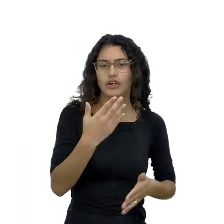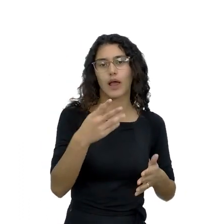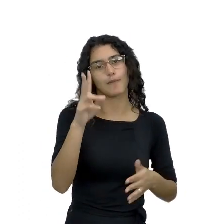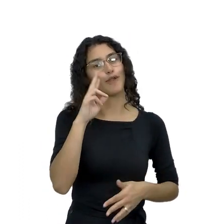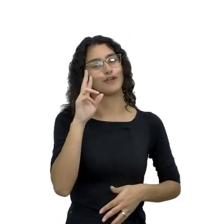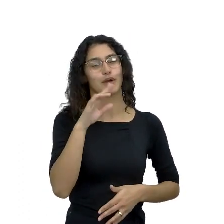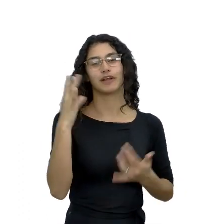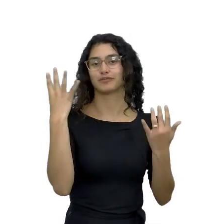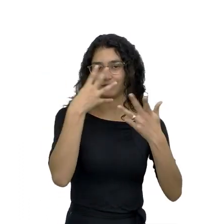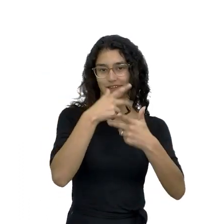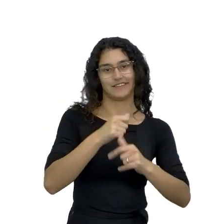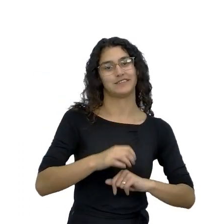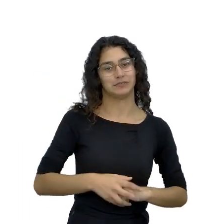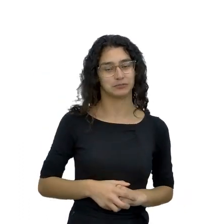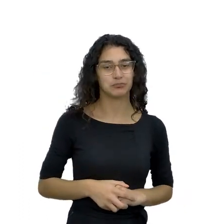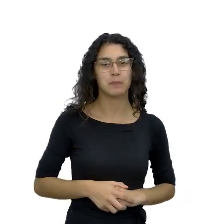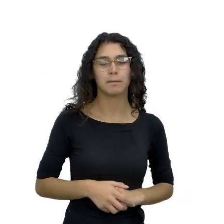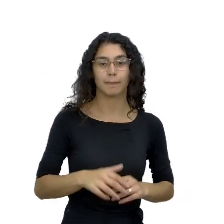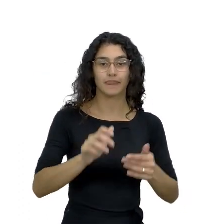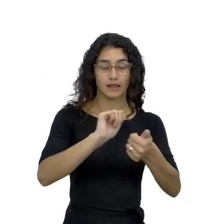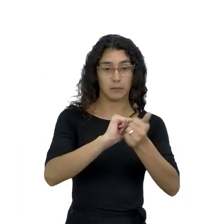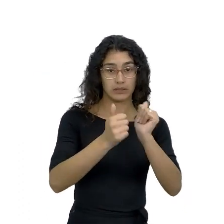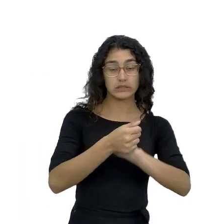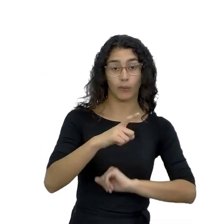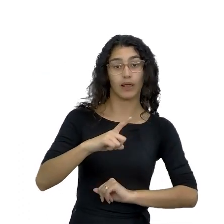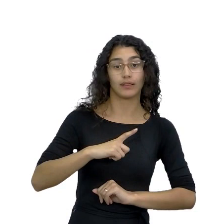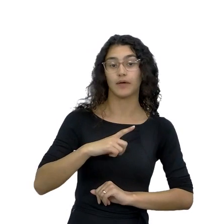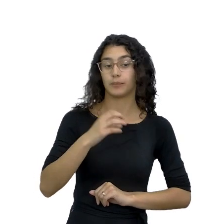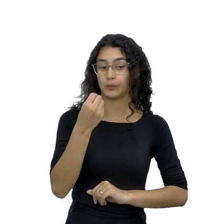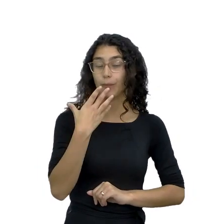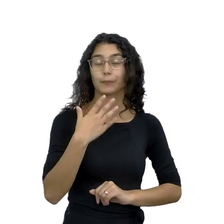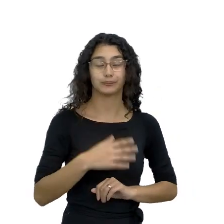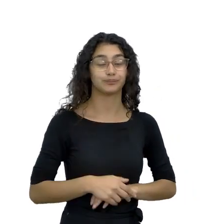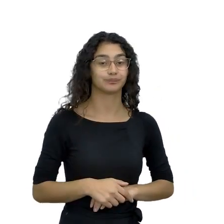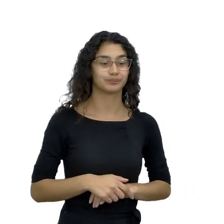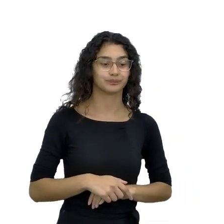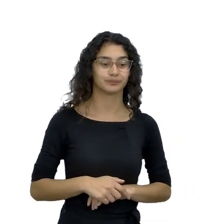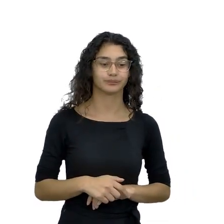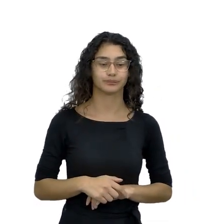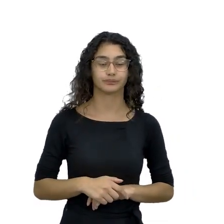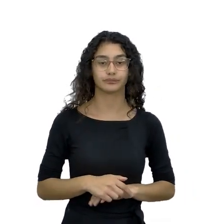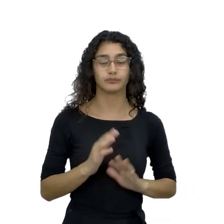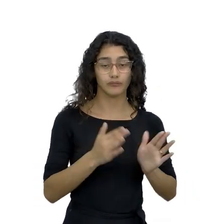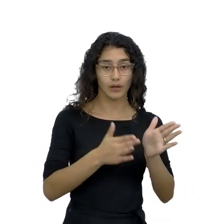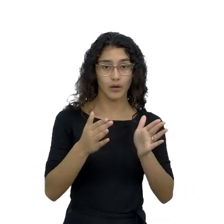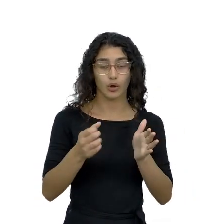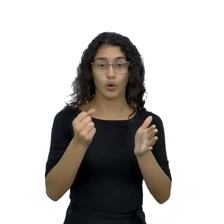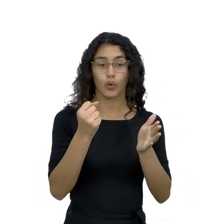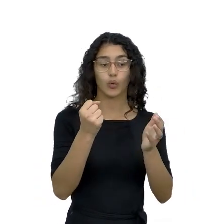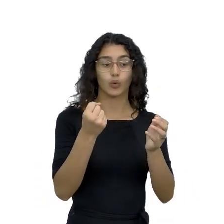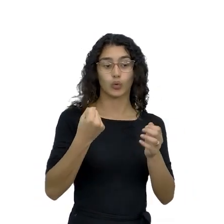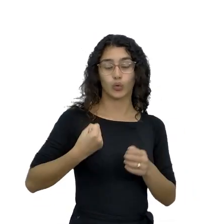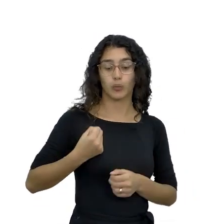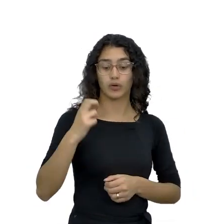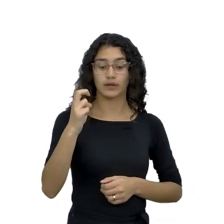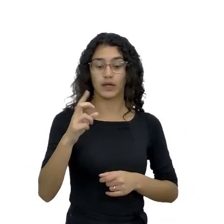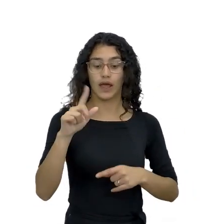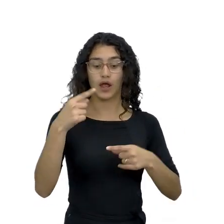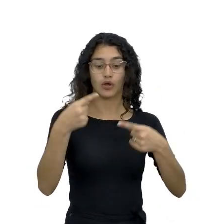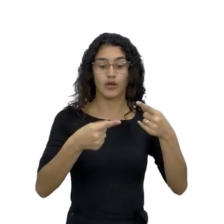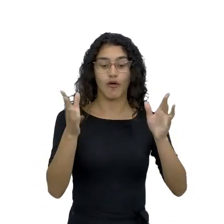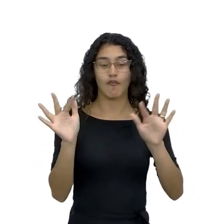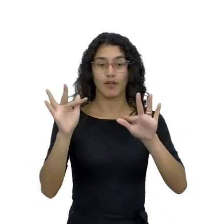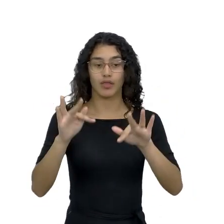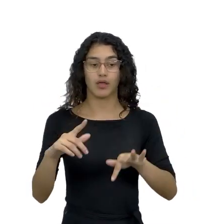tá muito linda, tá? Essa adaptação em HQ. O passo 5 é a discussão